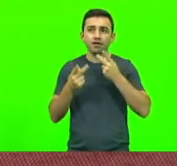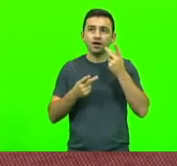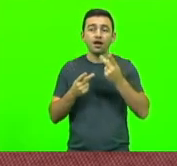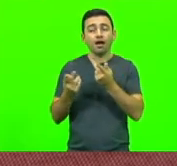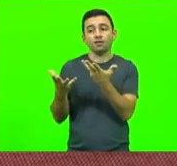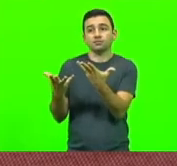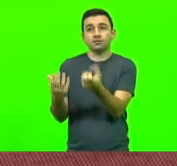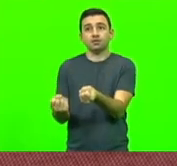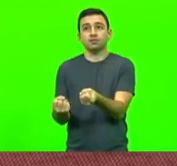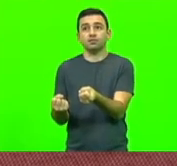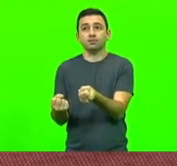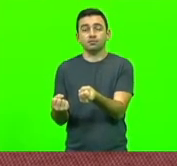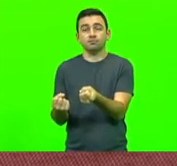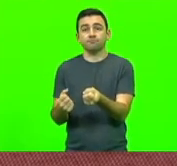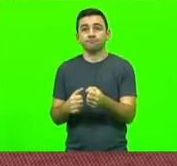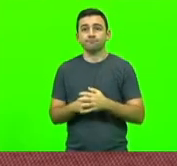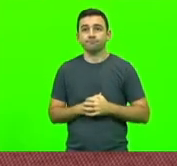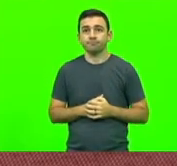presidente?